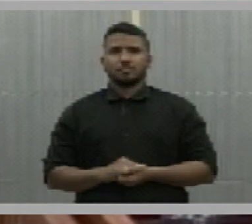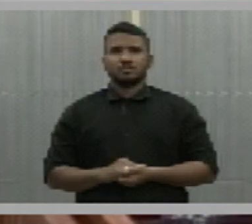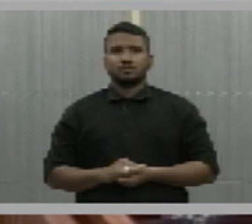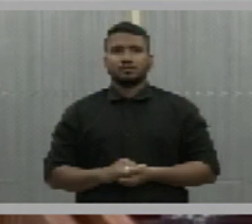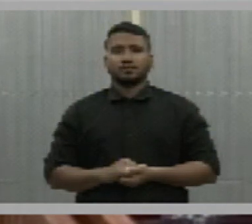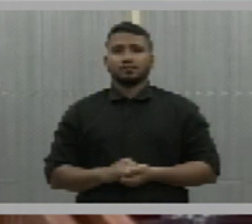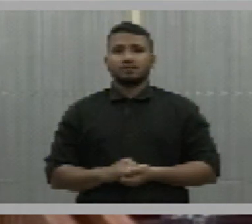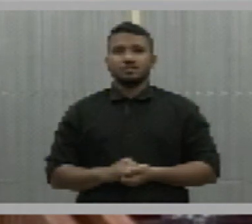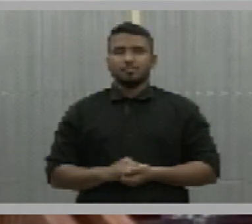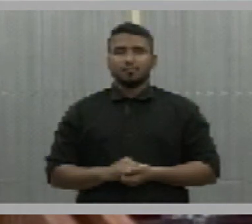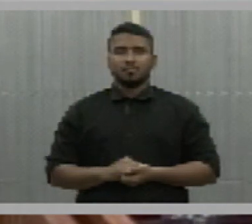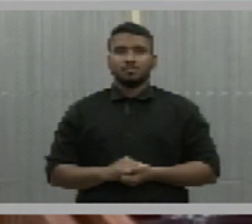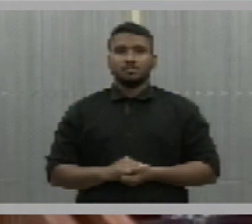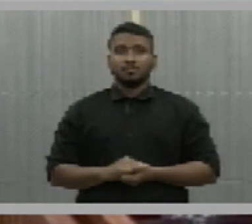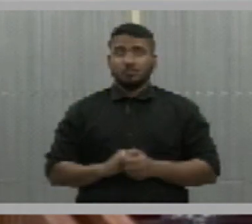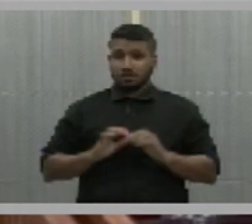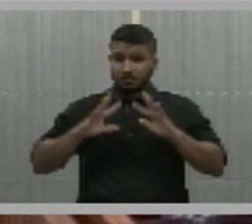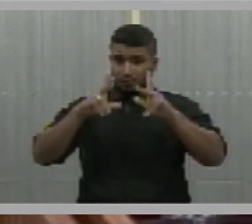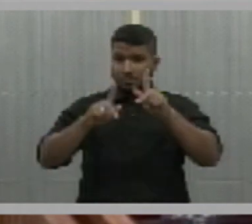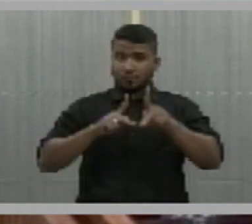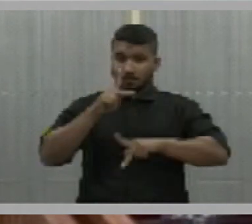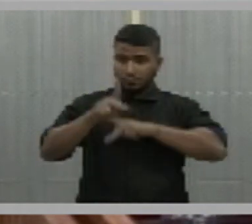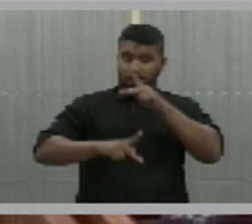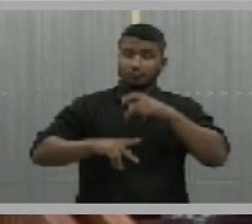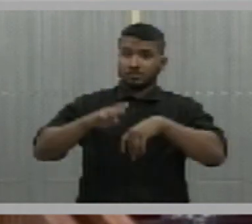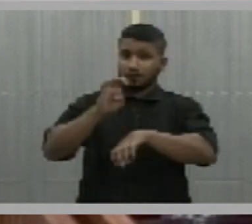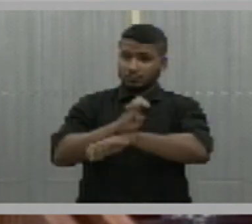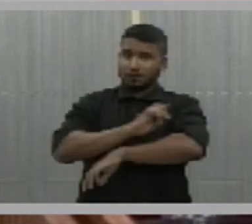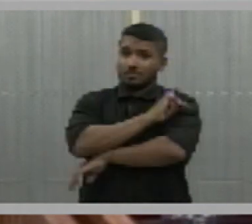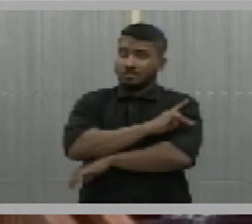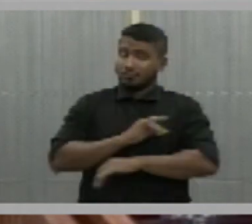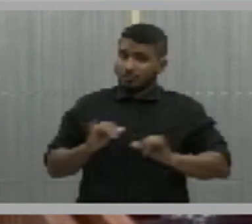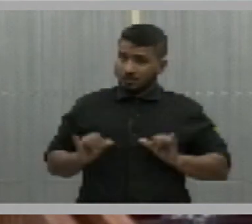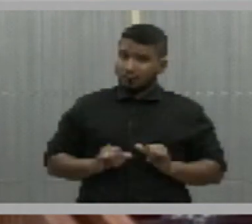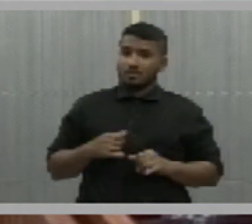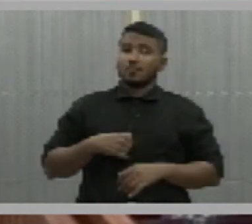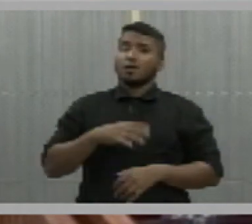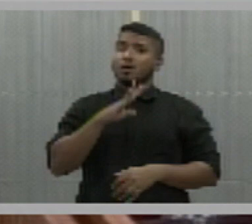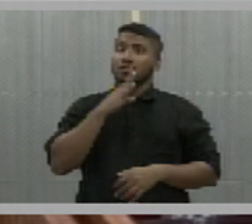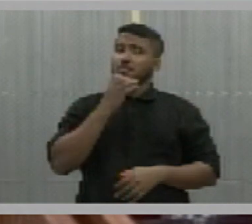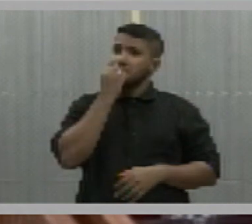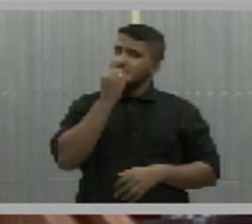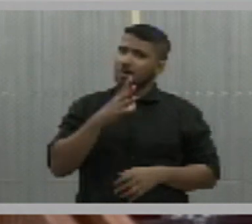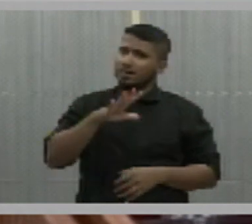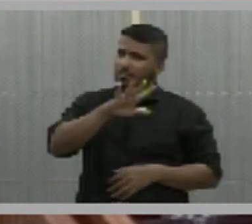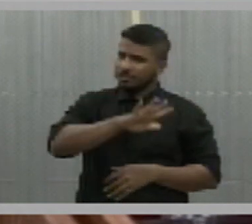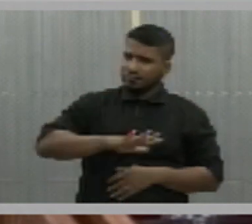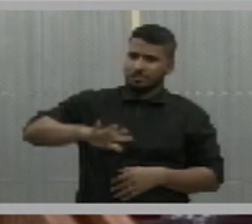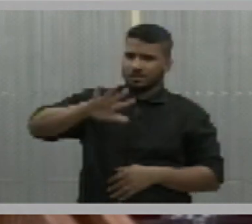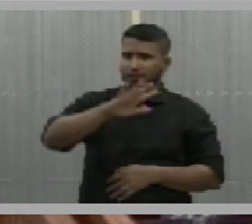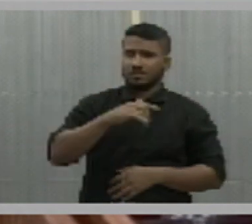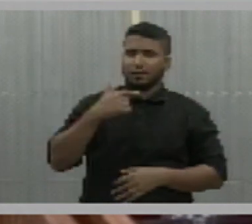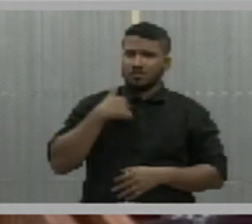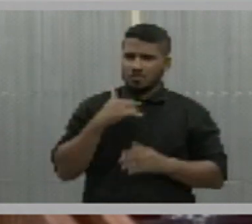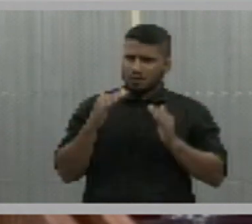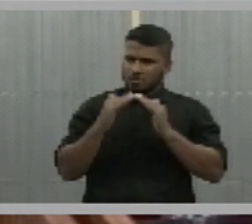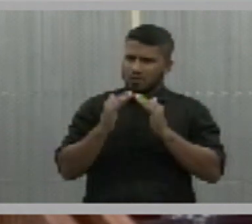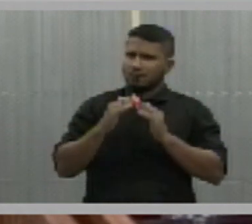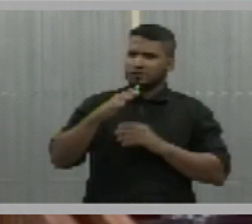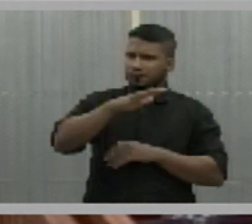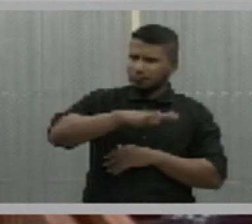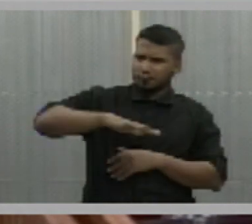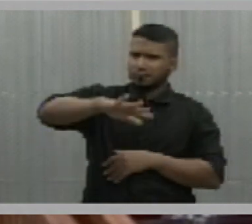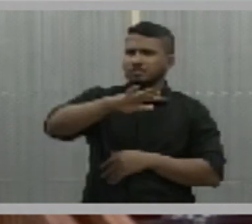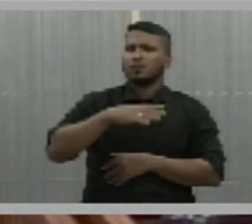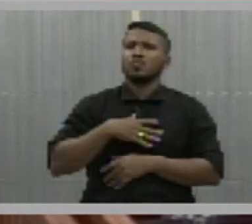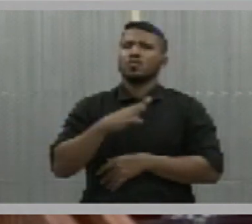Isso afeta a toda a população do Estado do Piauí. Eu conheço bem aquela região, sou de lá, conheço